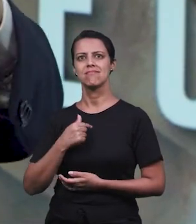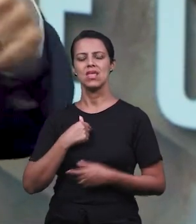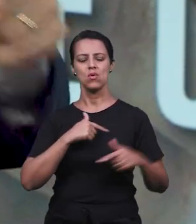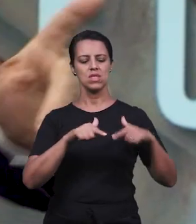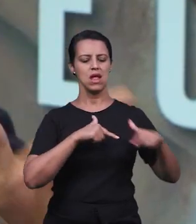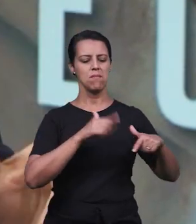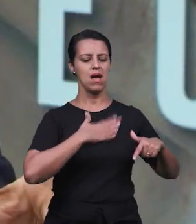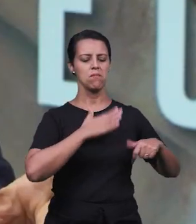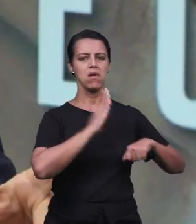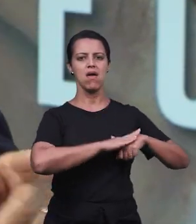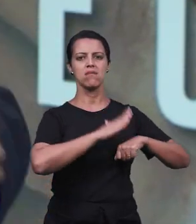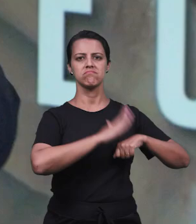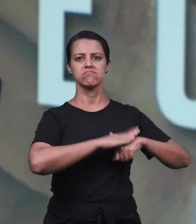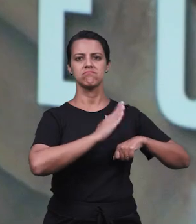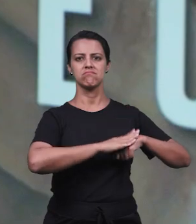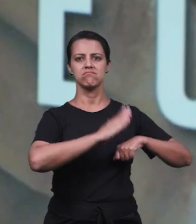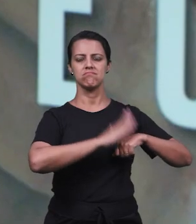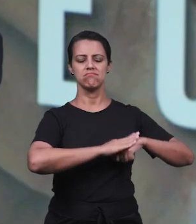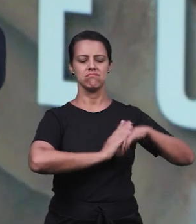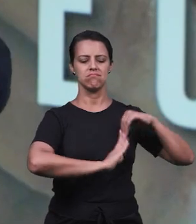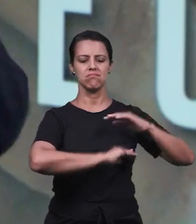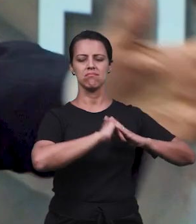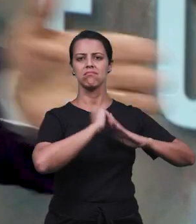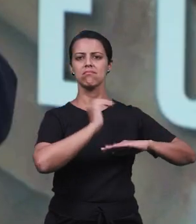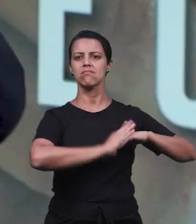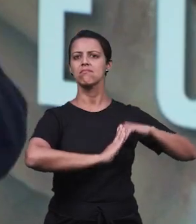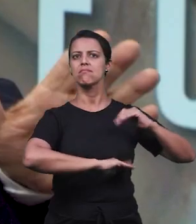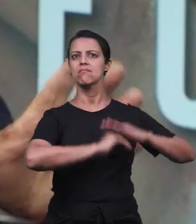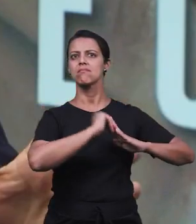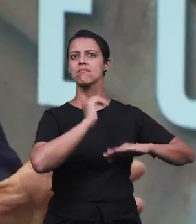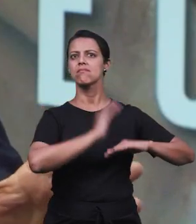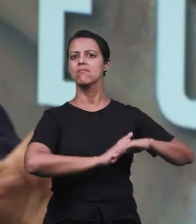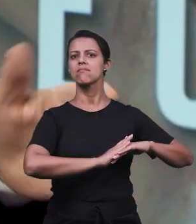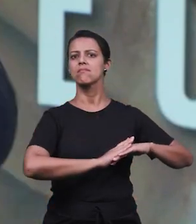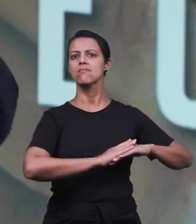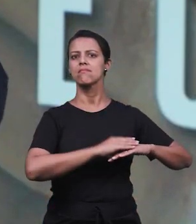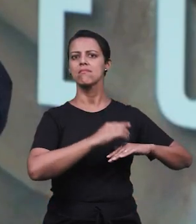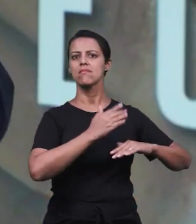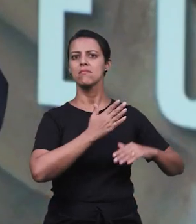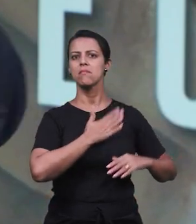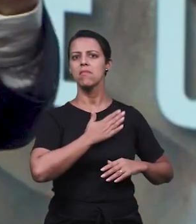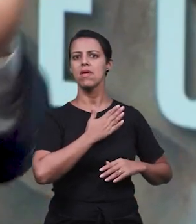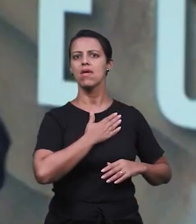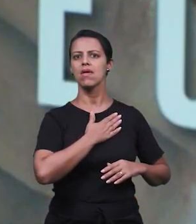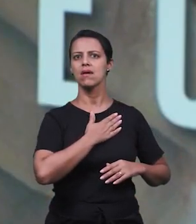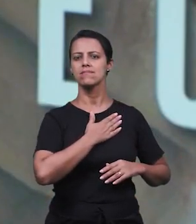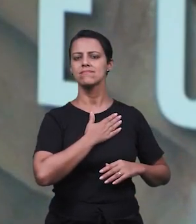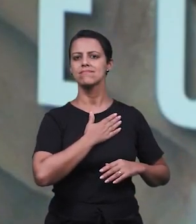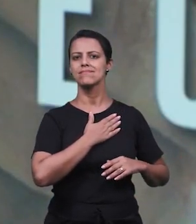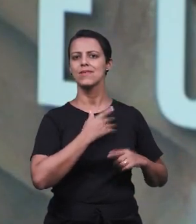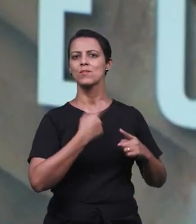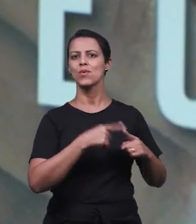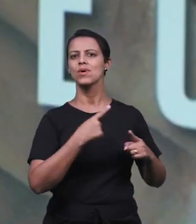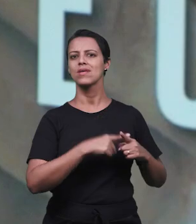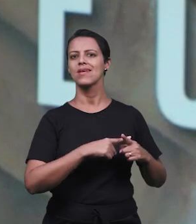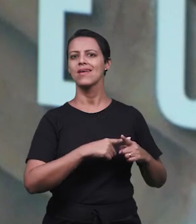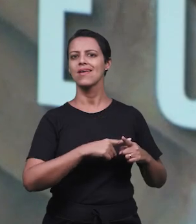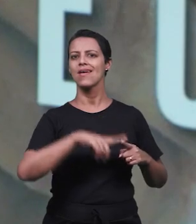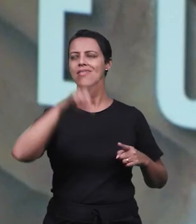minhas próprias mãos. Sei ter muito e sei ter pouco. Tudo posso naquele que me